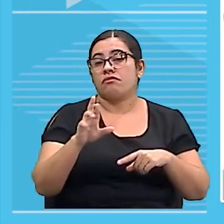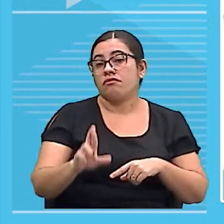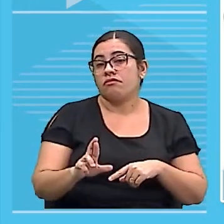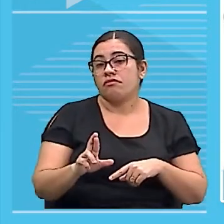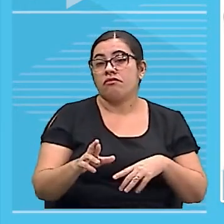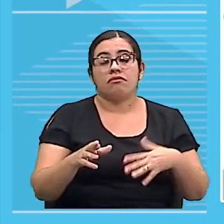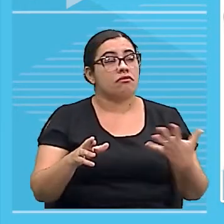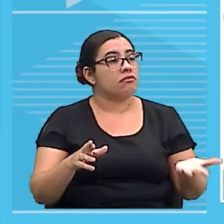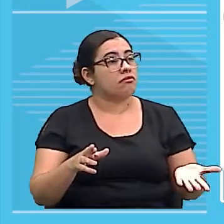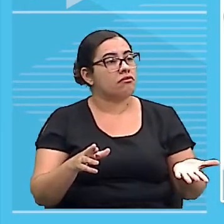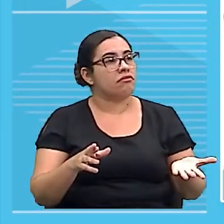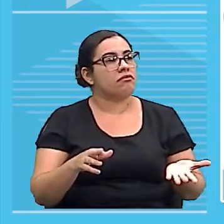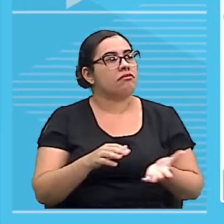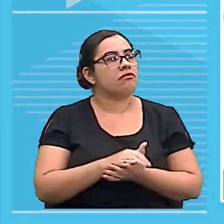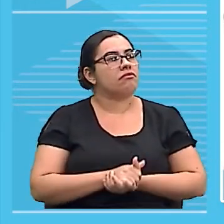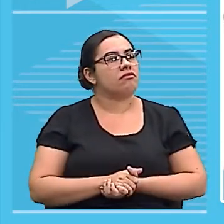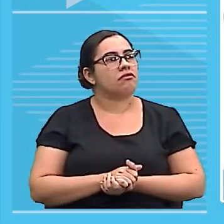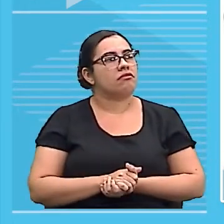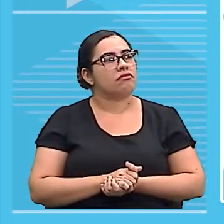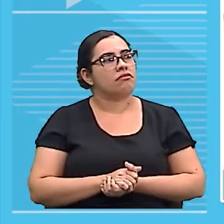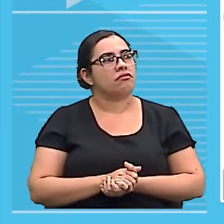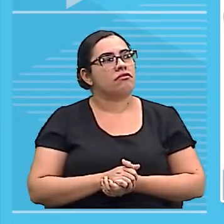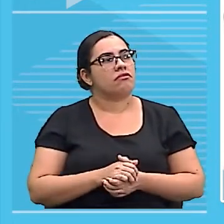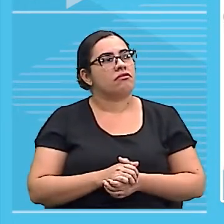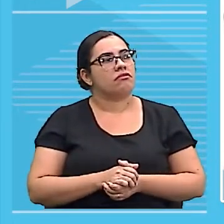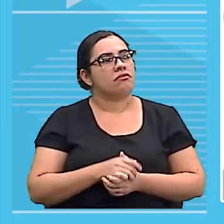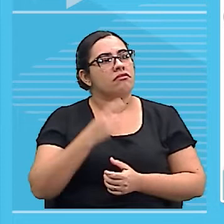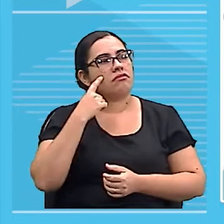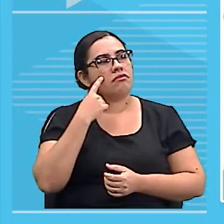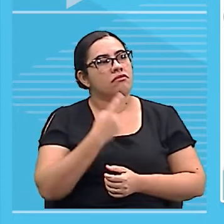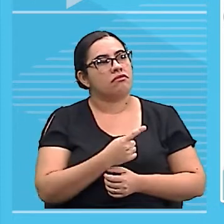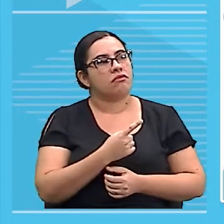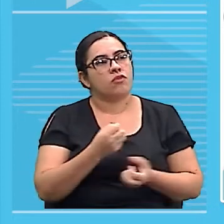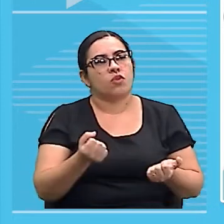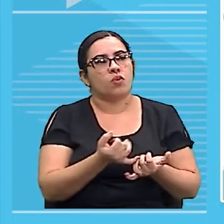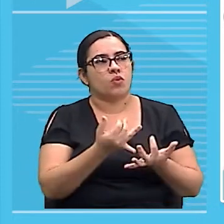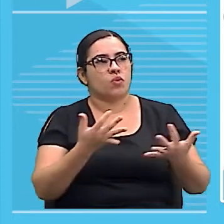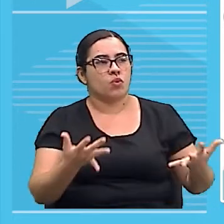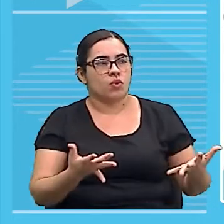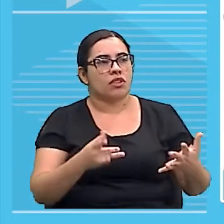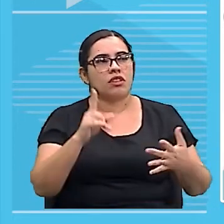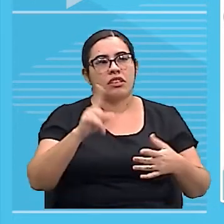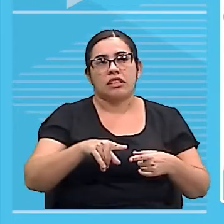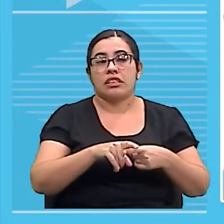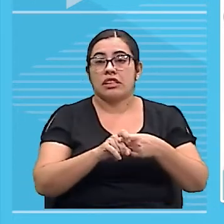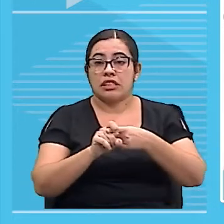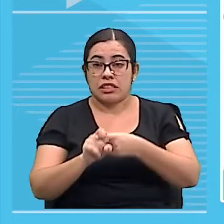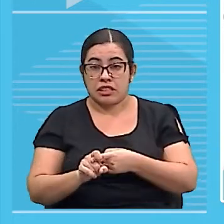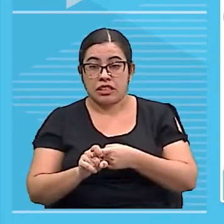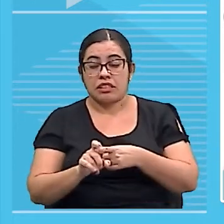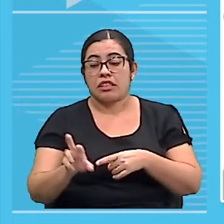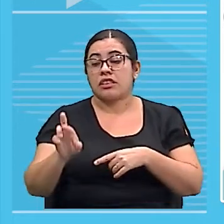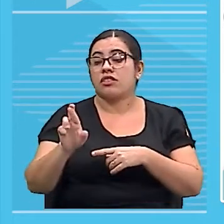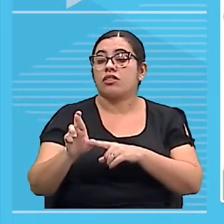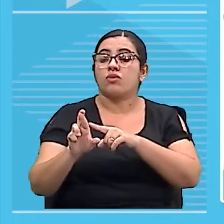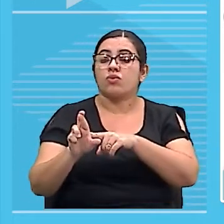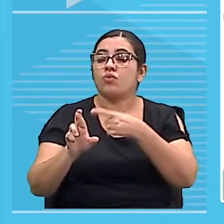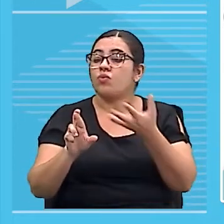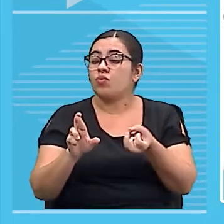n número de resistores r a resistência de um deles